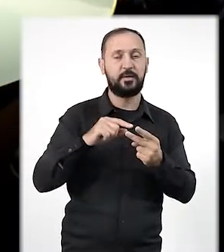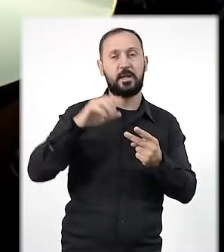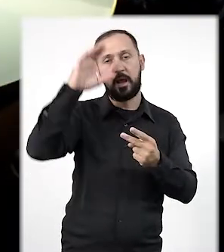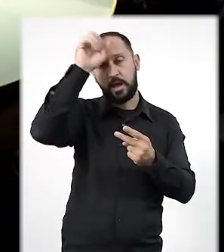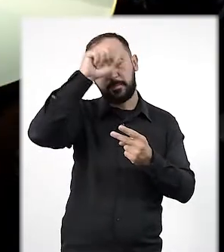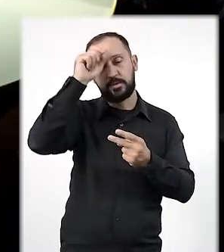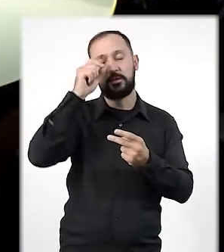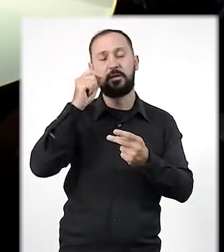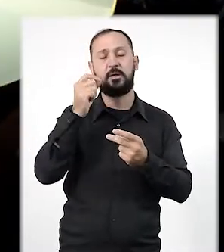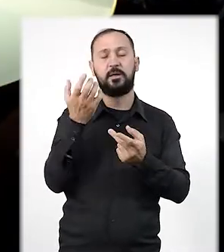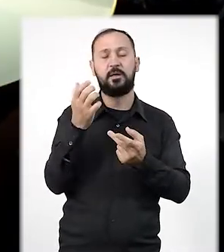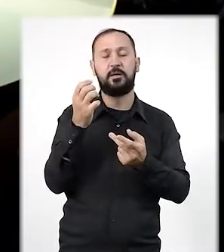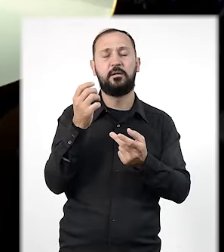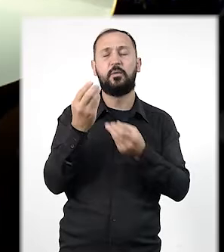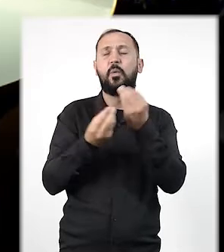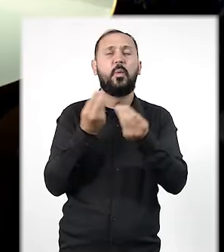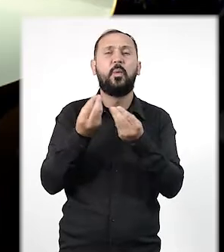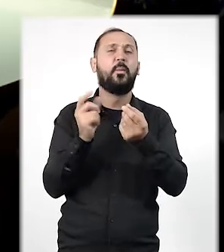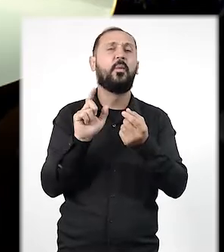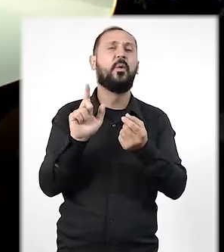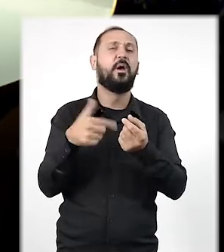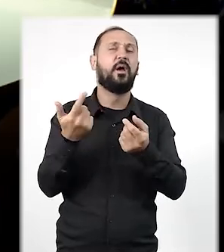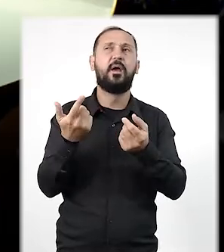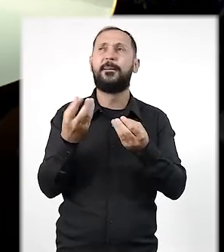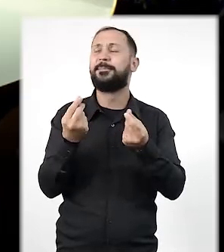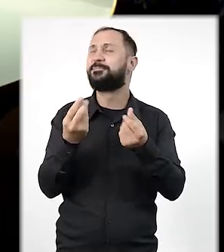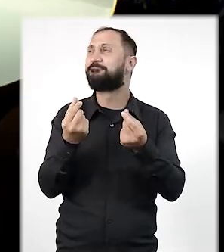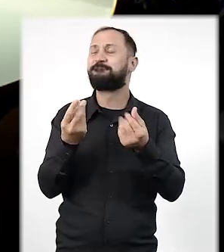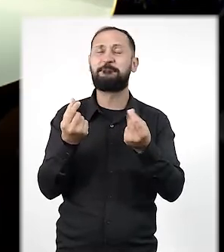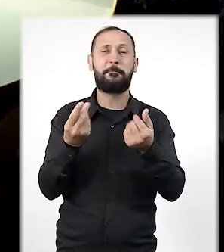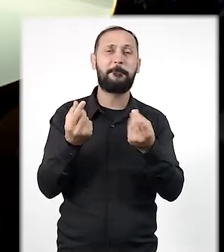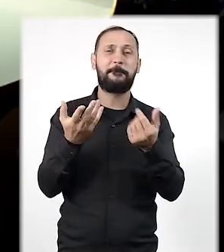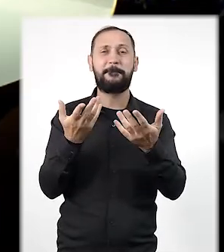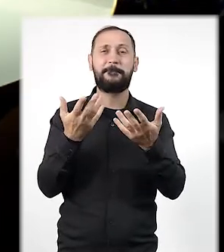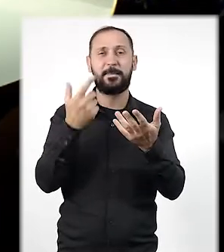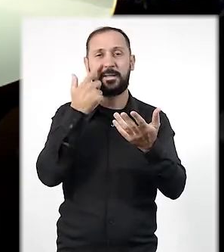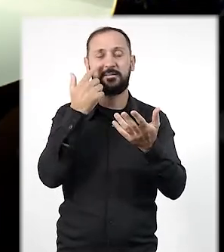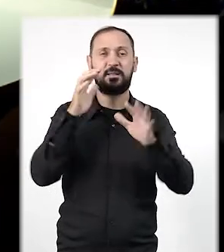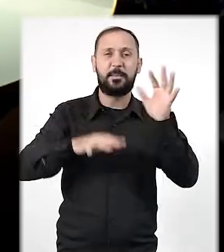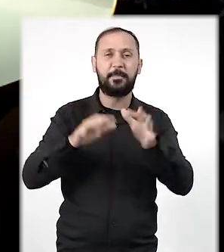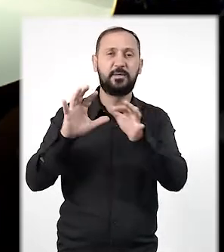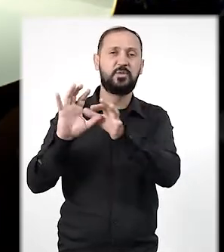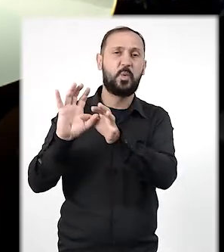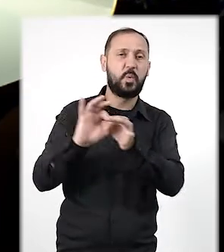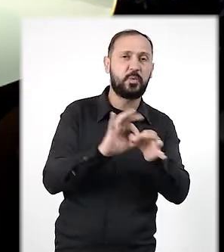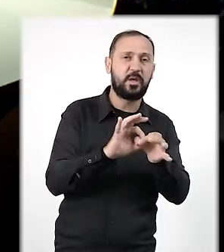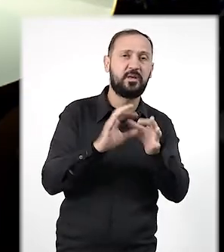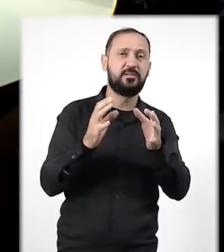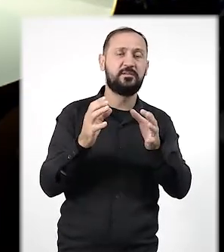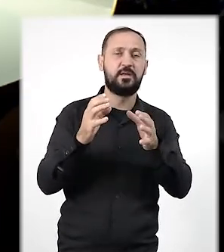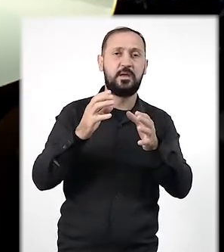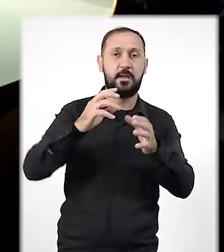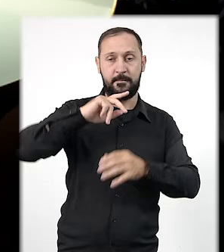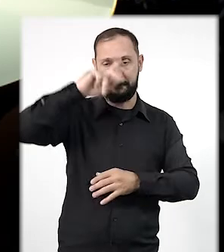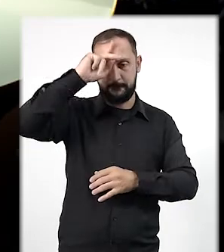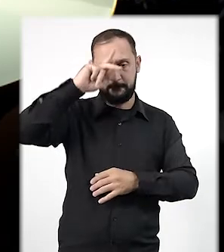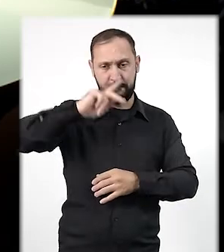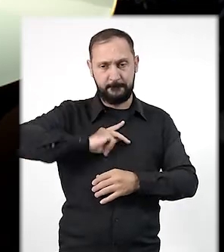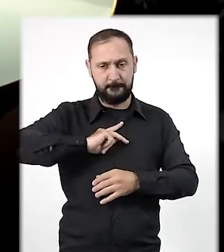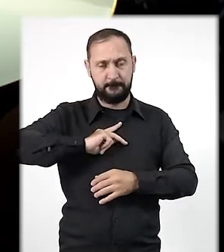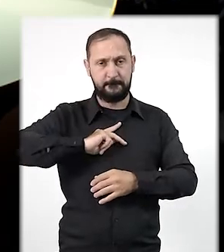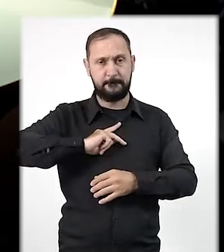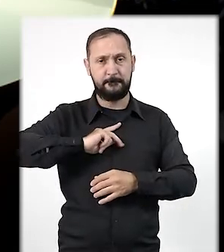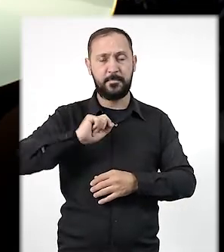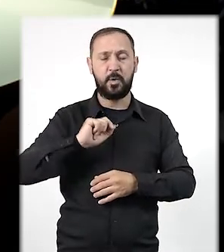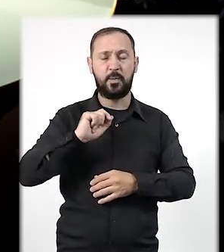essa alfabetização financeira a pessoa adquire como? É uma questão, até depende, né, você avalia que depende do contexto, é uma decisão própria da